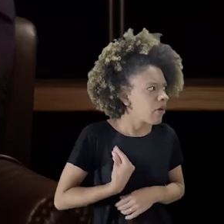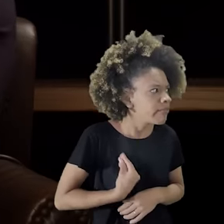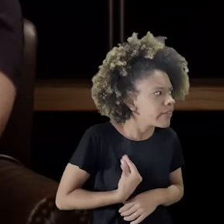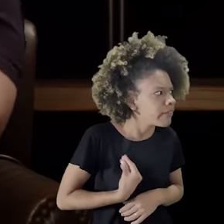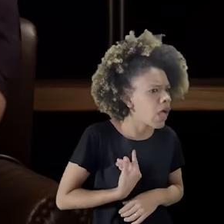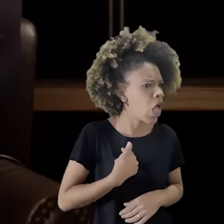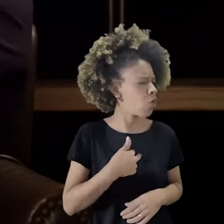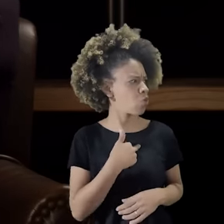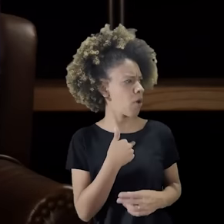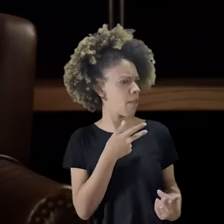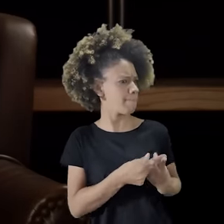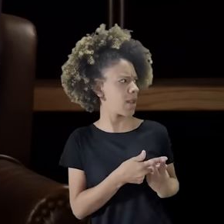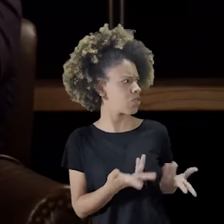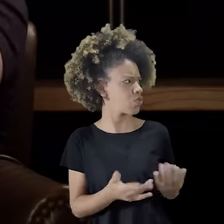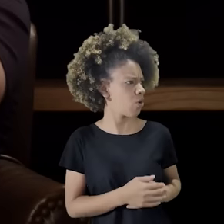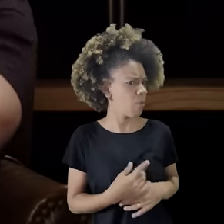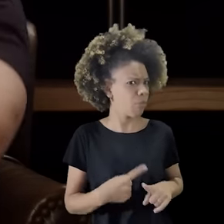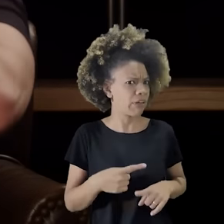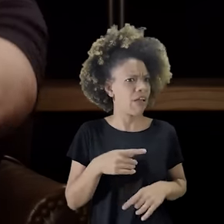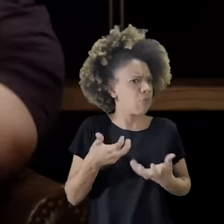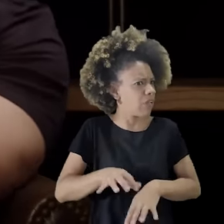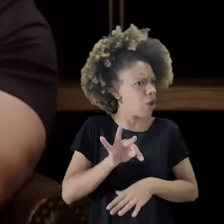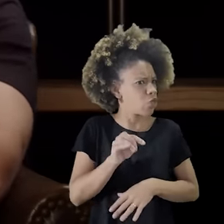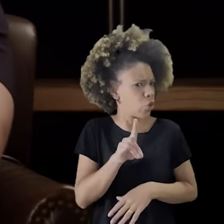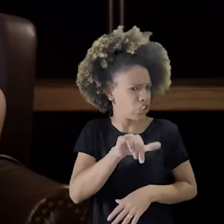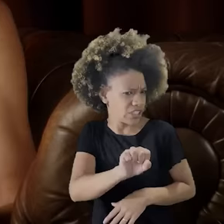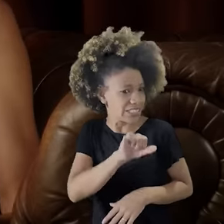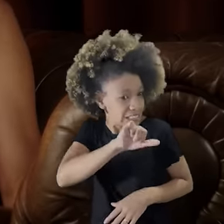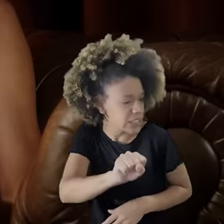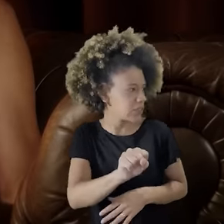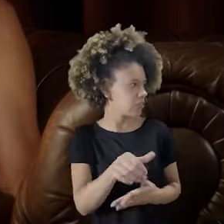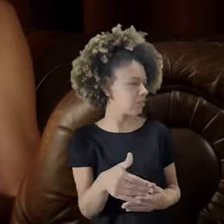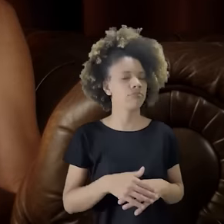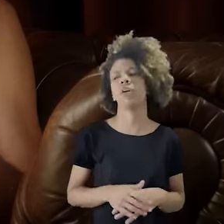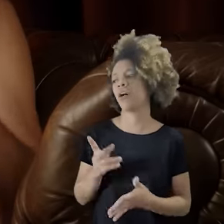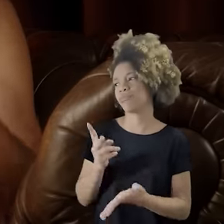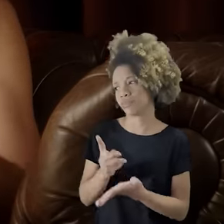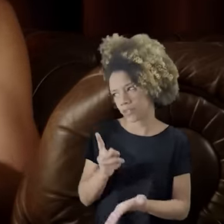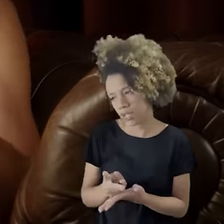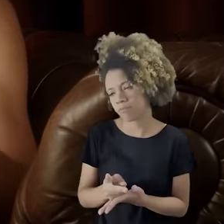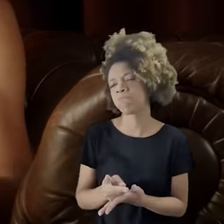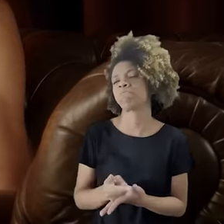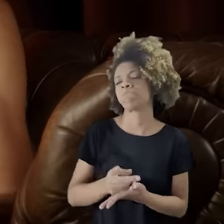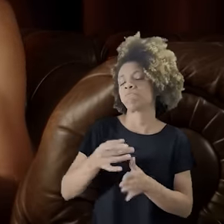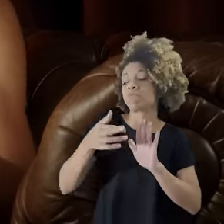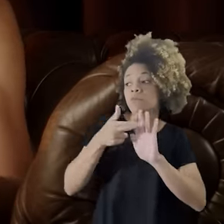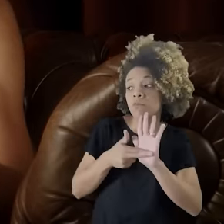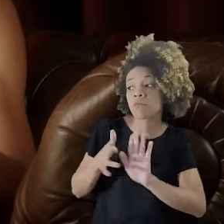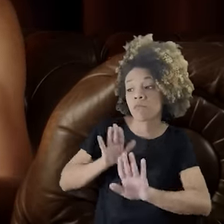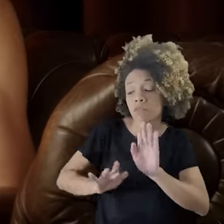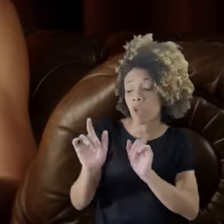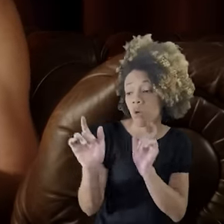eu não posso ser preso por conta disso as pessoas elas estão meio que nessa defensiva eu sempre fui muito criteriosa